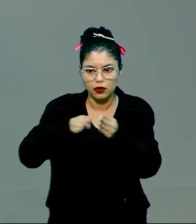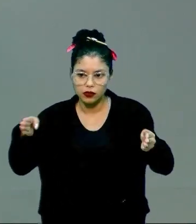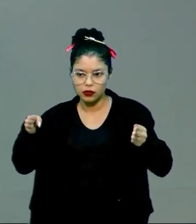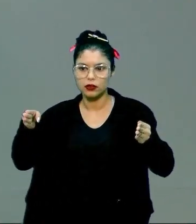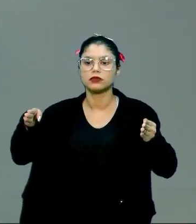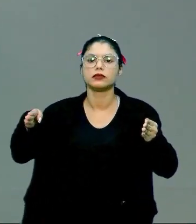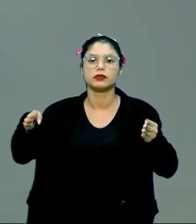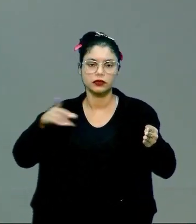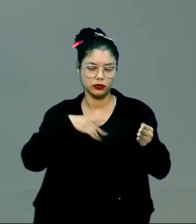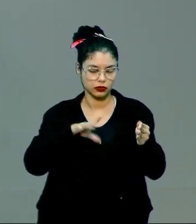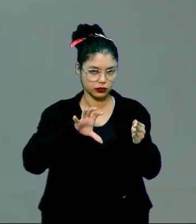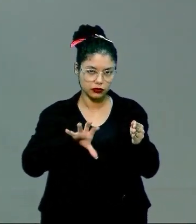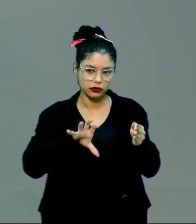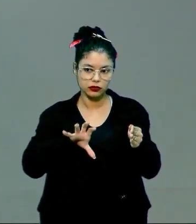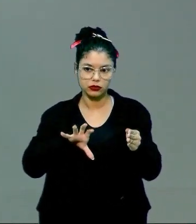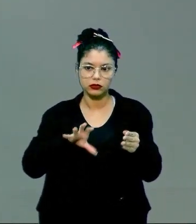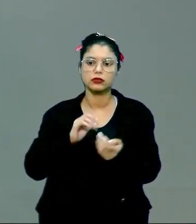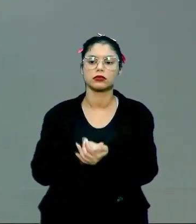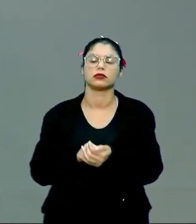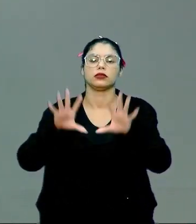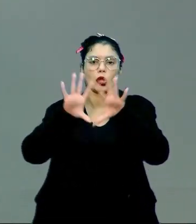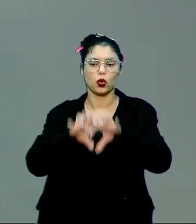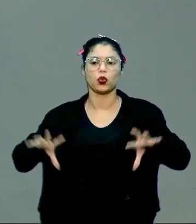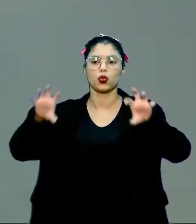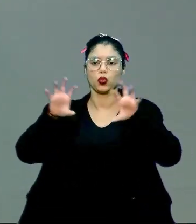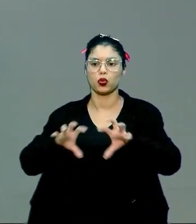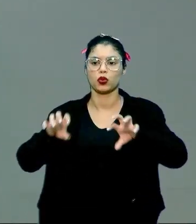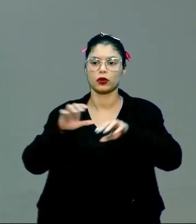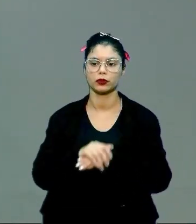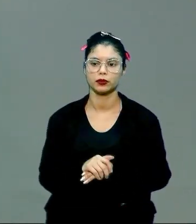matéria, tendo assim, então, o estado gasoso.